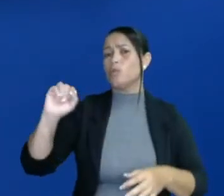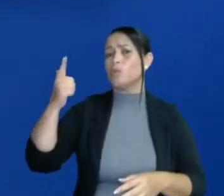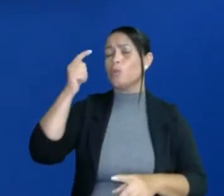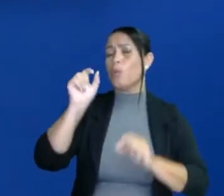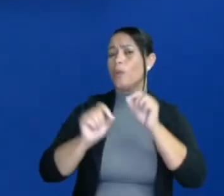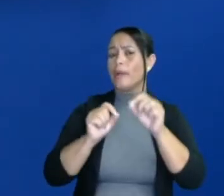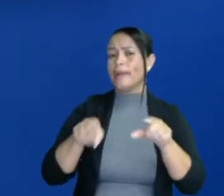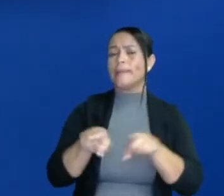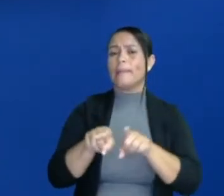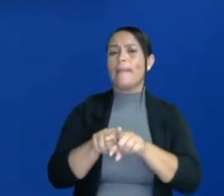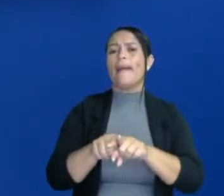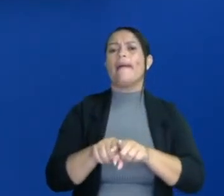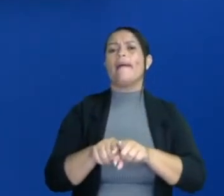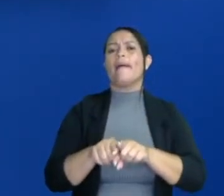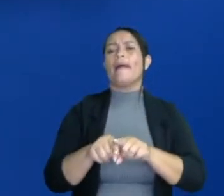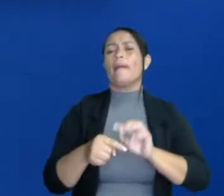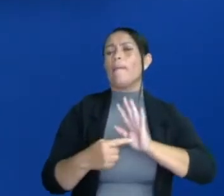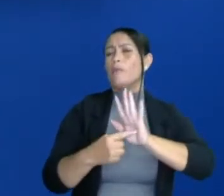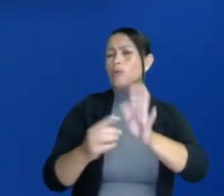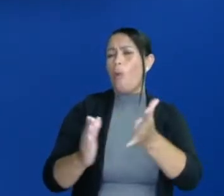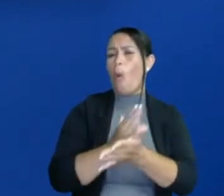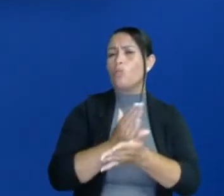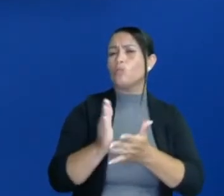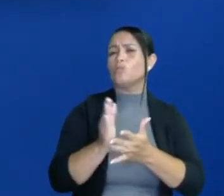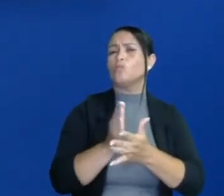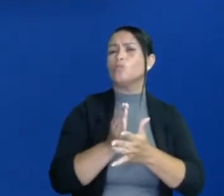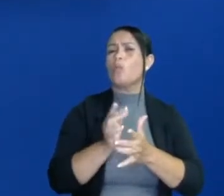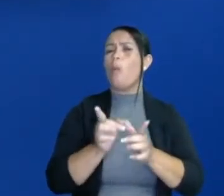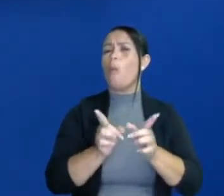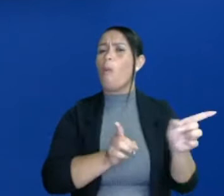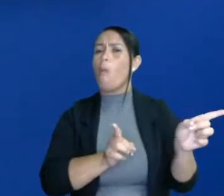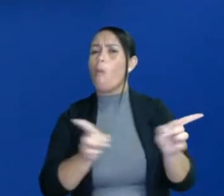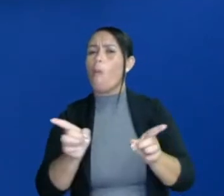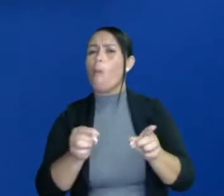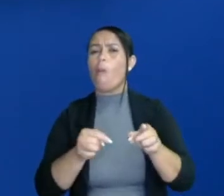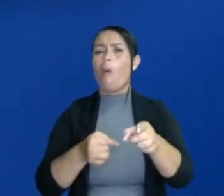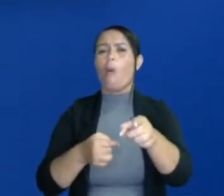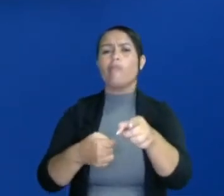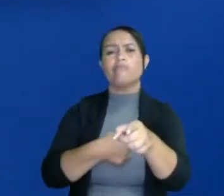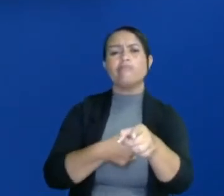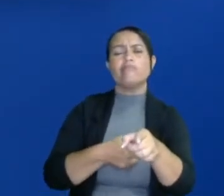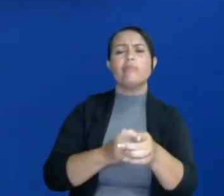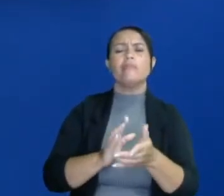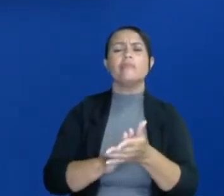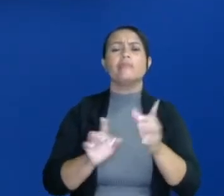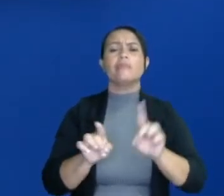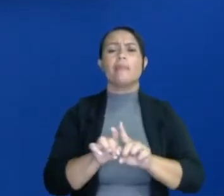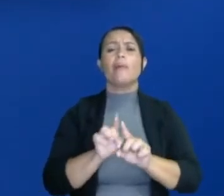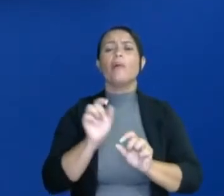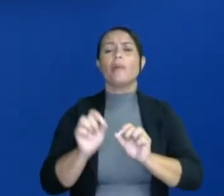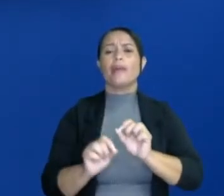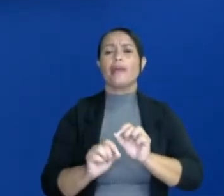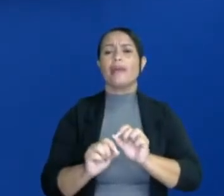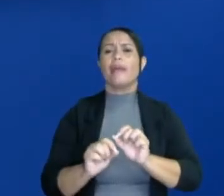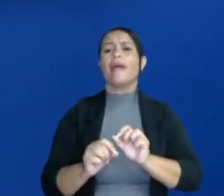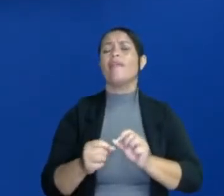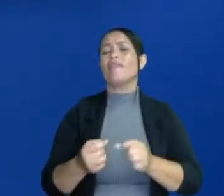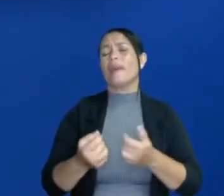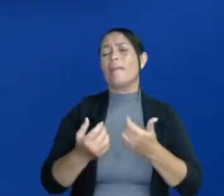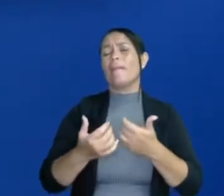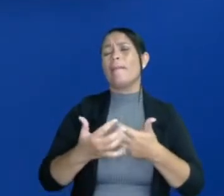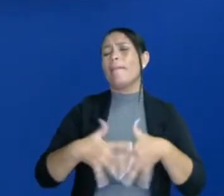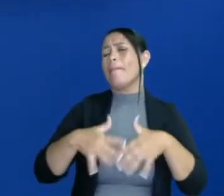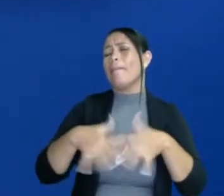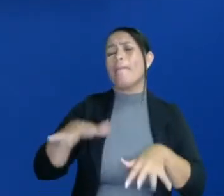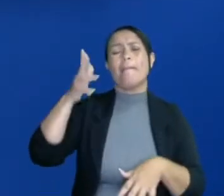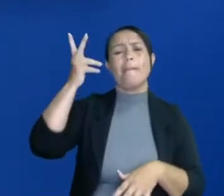né, e com base nesses pontos de orientação que foram criados, os pontos cardeais, colaterais e subcolaterais, fica muito mais tranquilo assim você